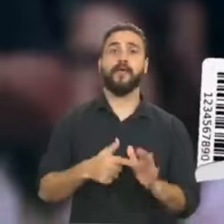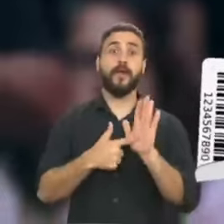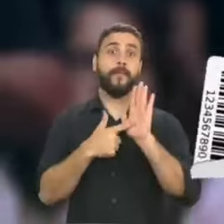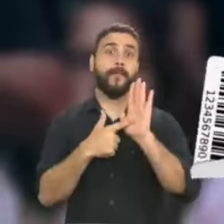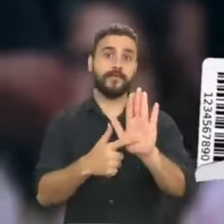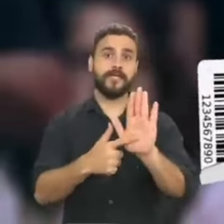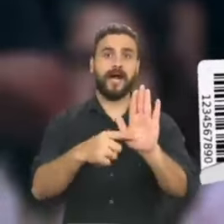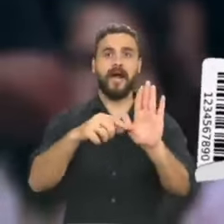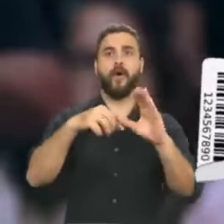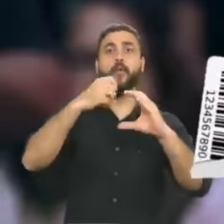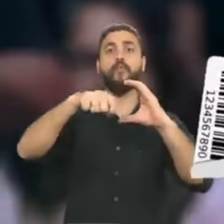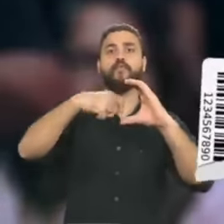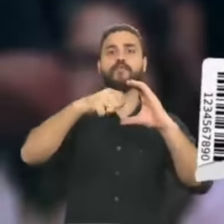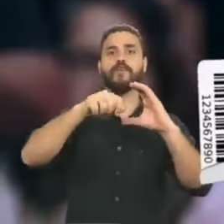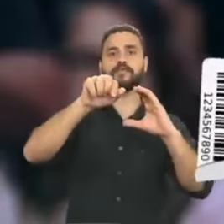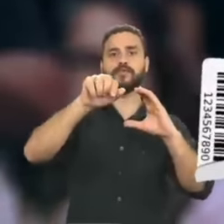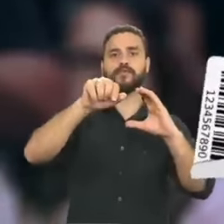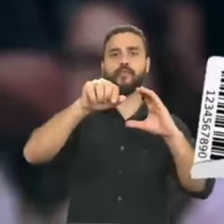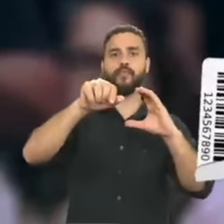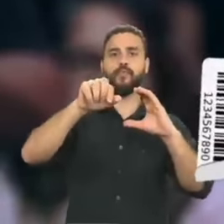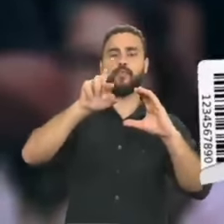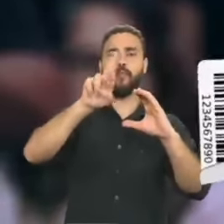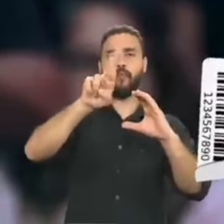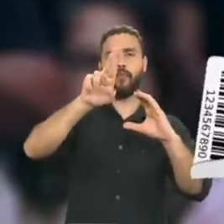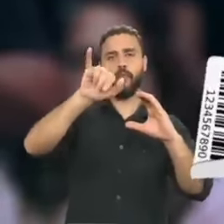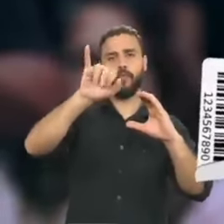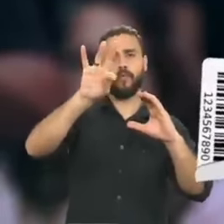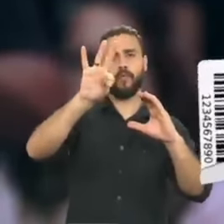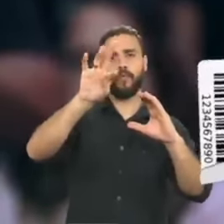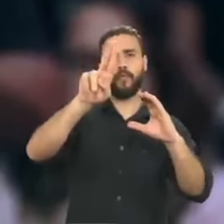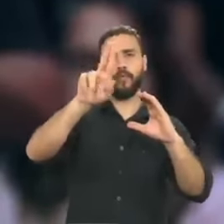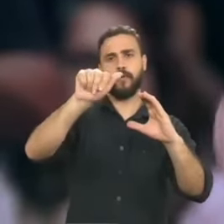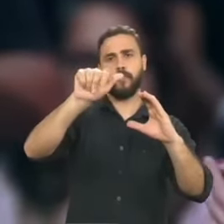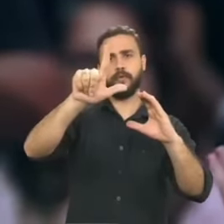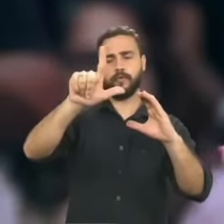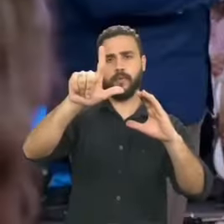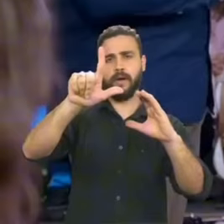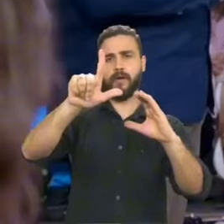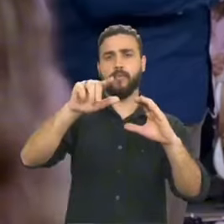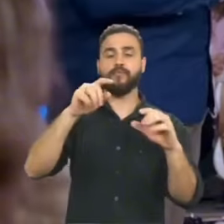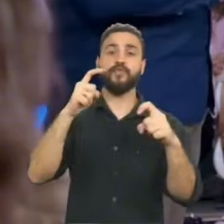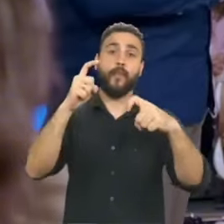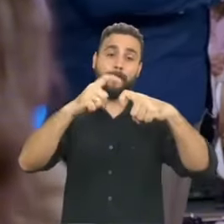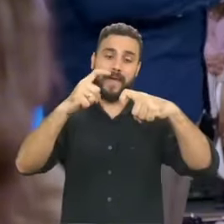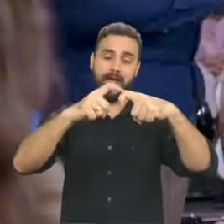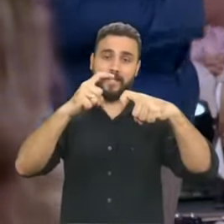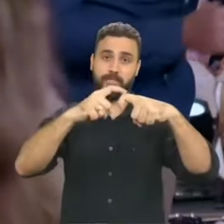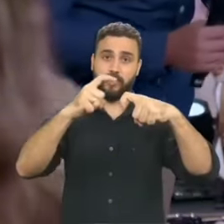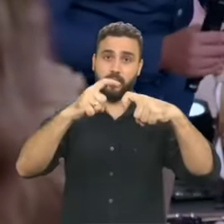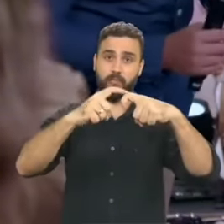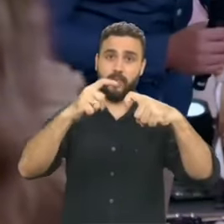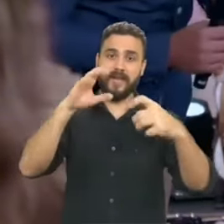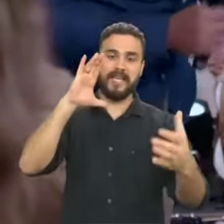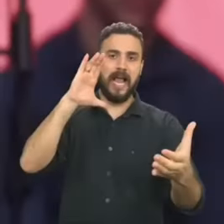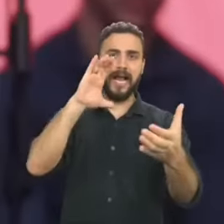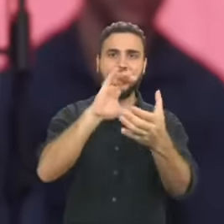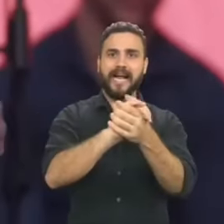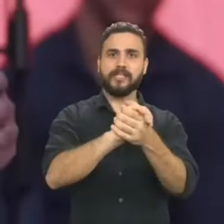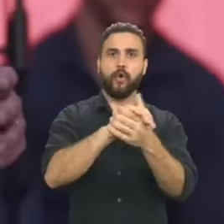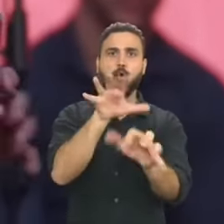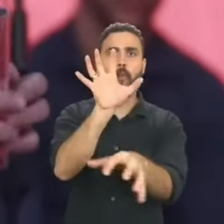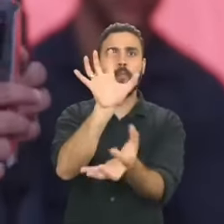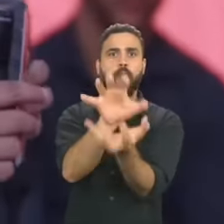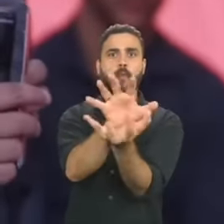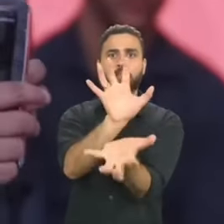anos, que é um cara que é prefeito lá da cidade de México, que ele se casou com uma jacaré, porque ele acredita que tem uma que